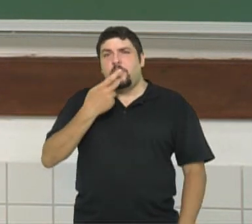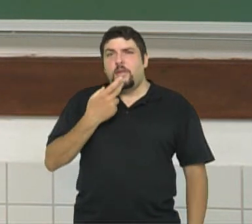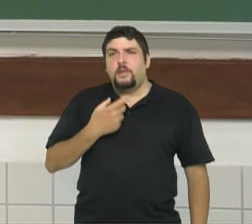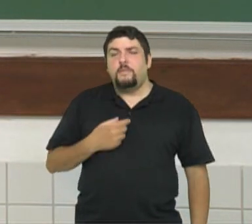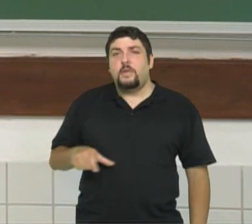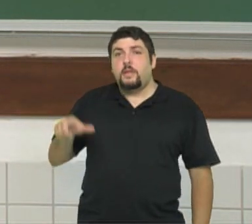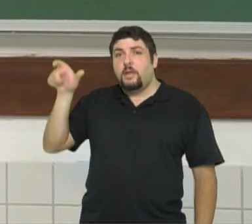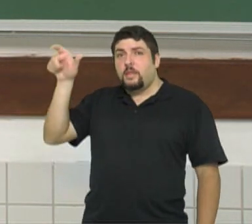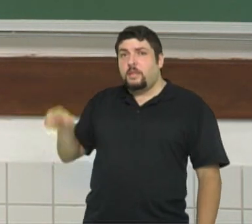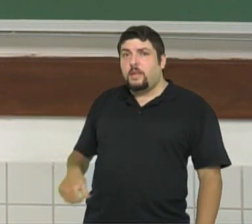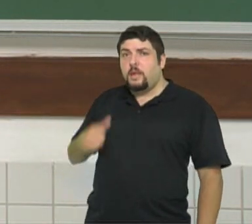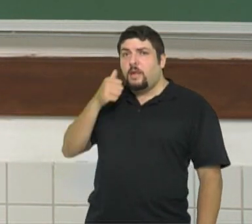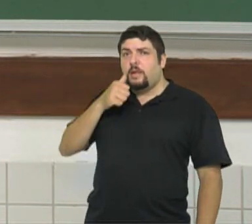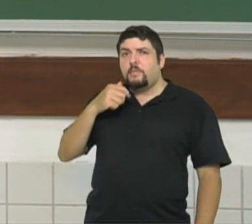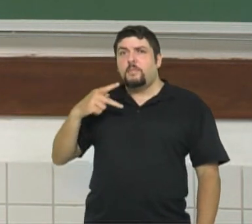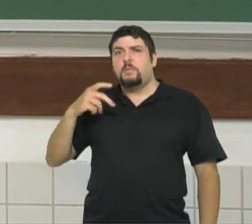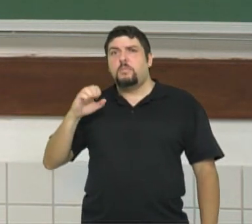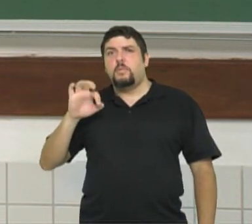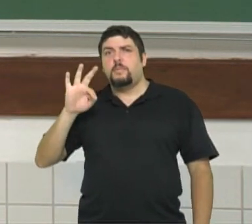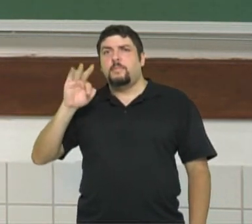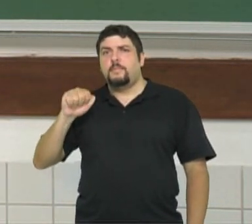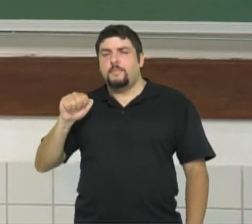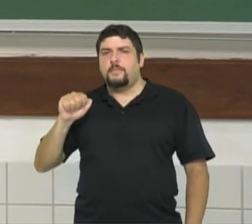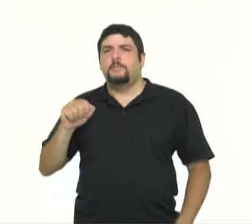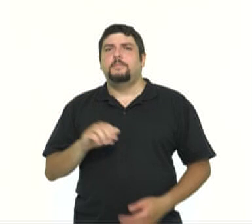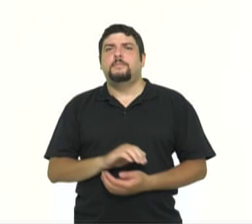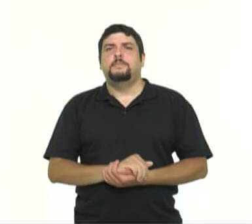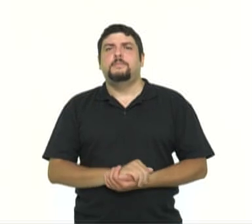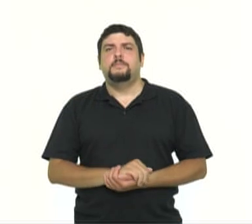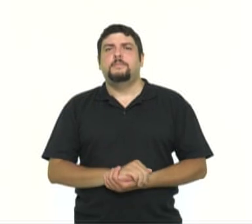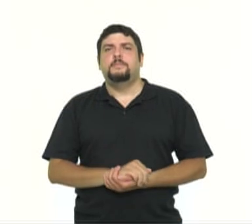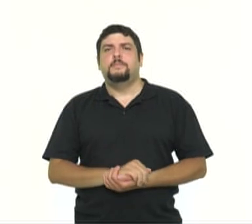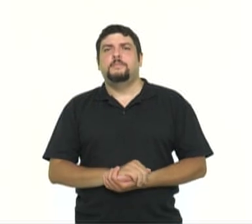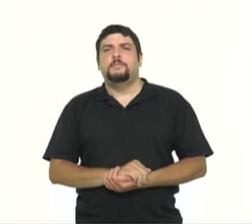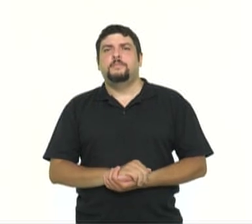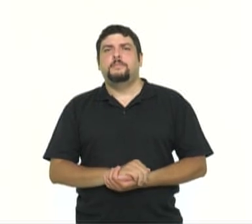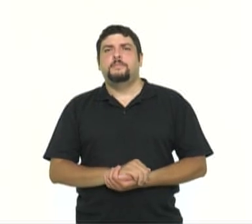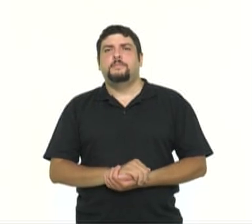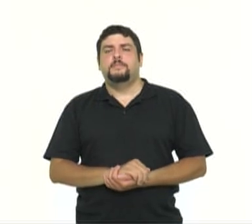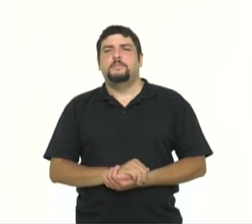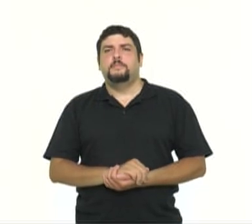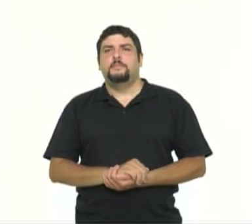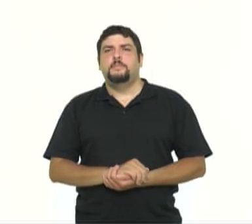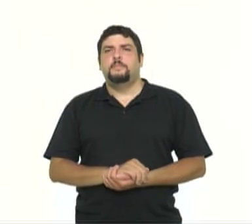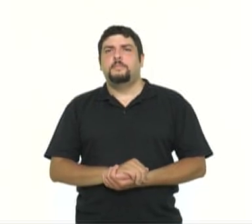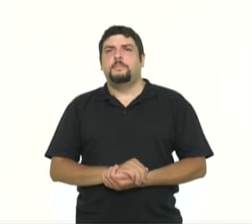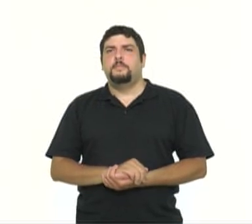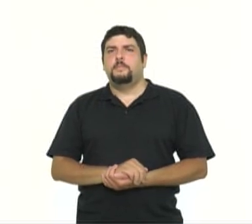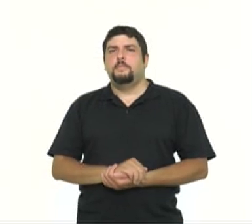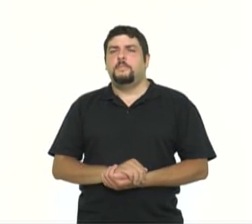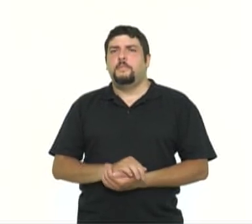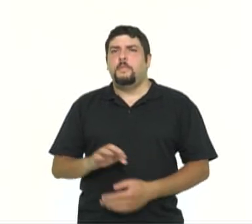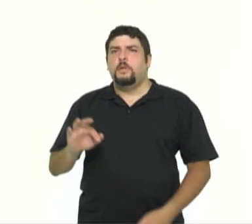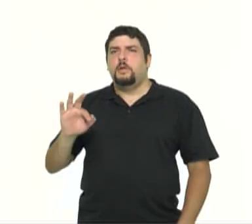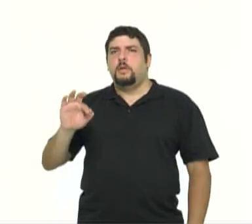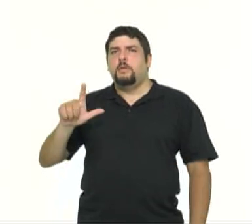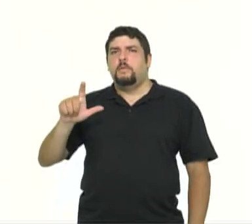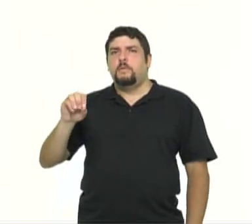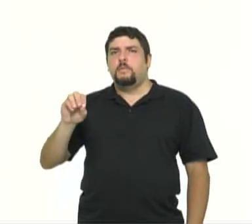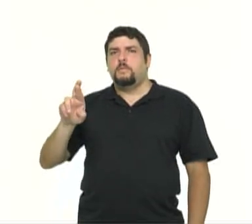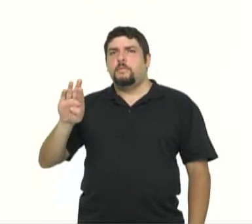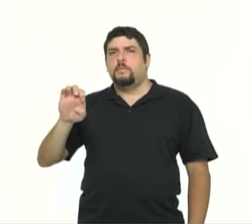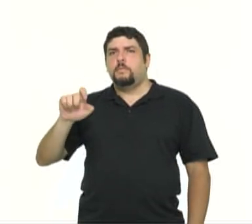falando poetisa, também estaria correto. Olha lá então. Flor bela espanca foi uma grande